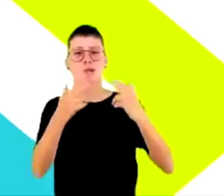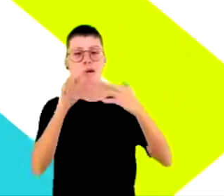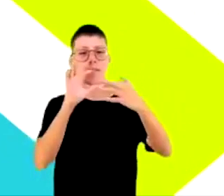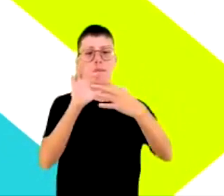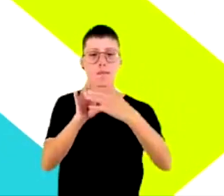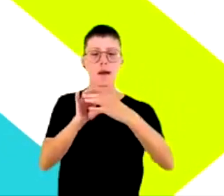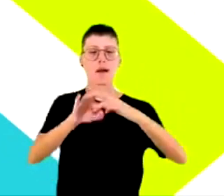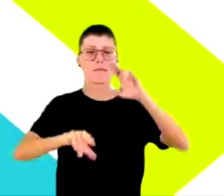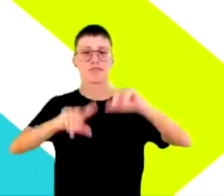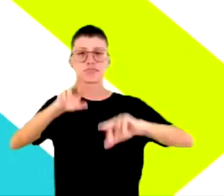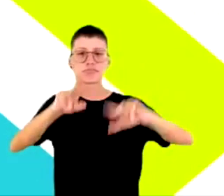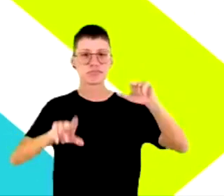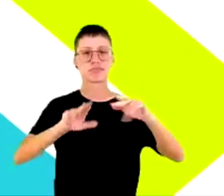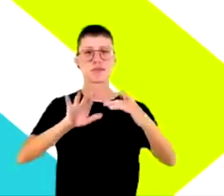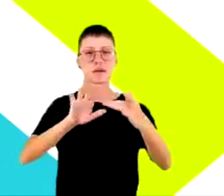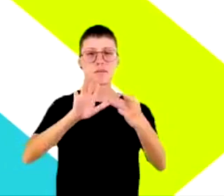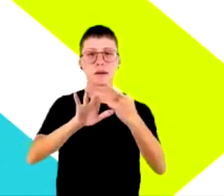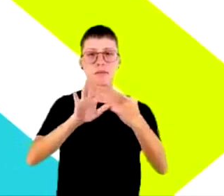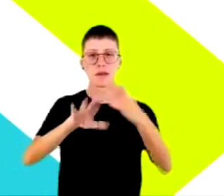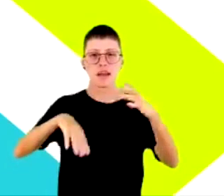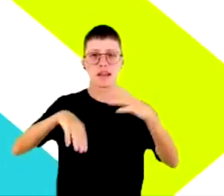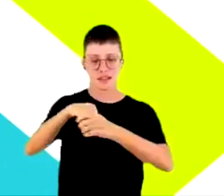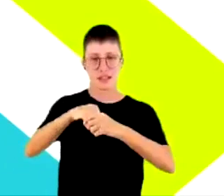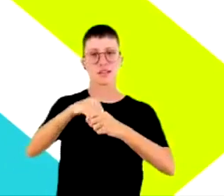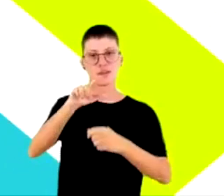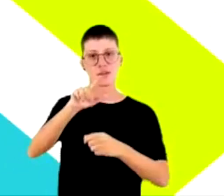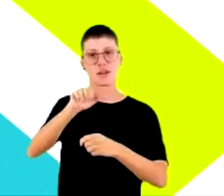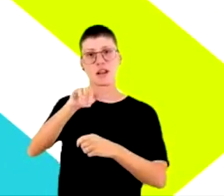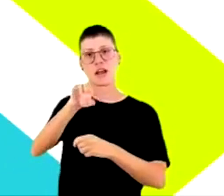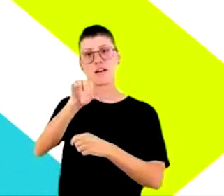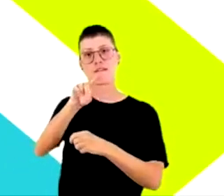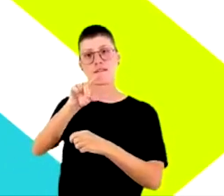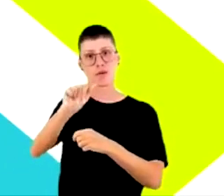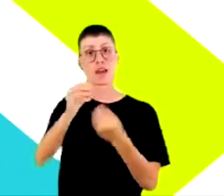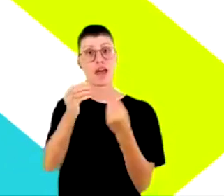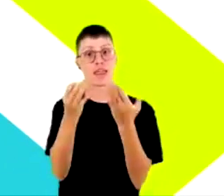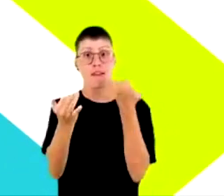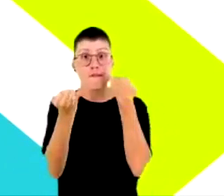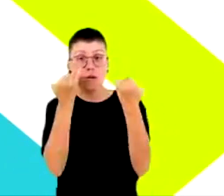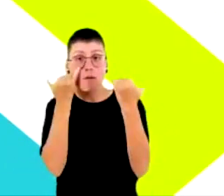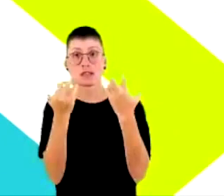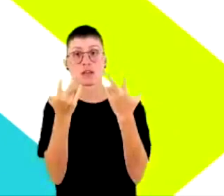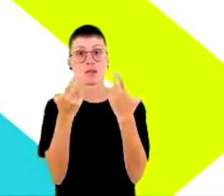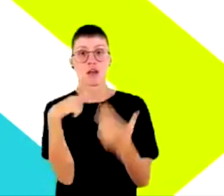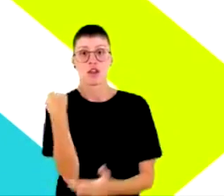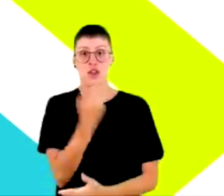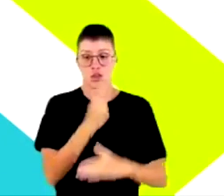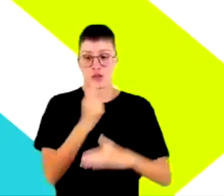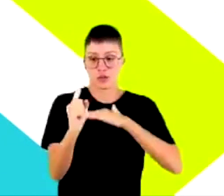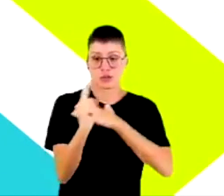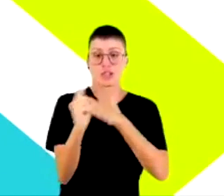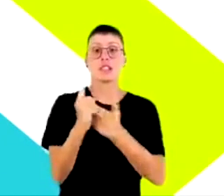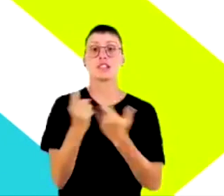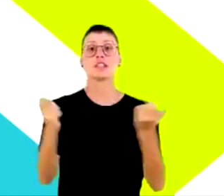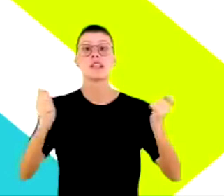sensores dentro da lavoura para trazer informação para os nossos clientes, aonde eles